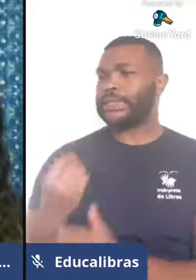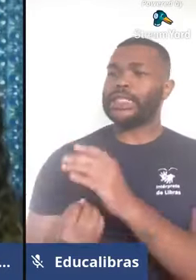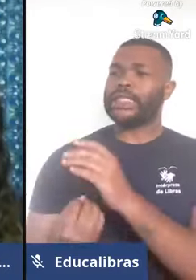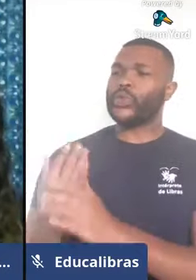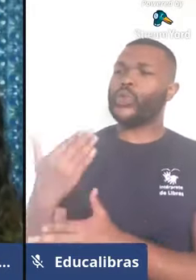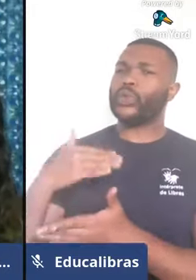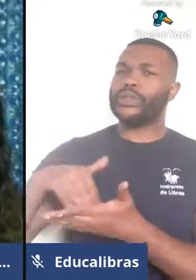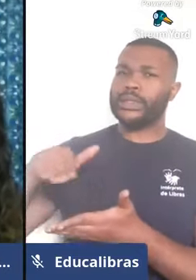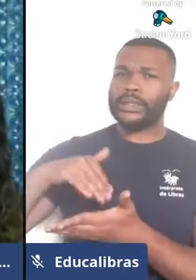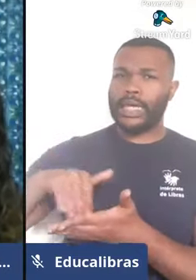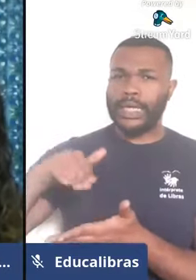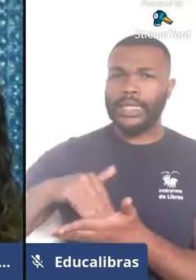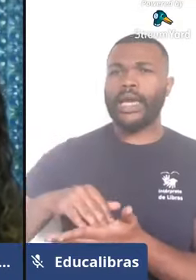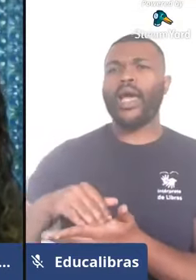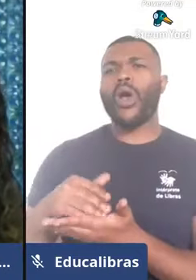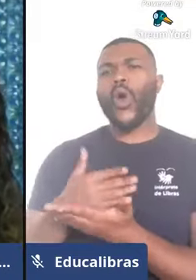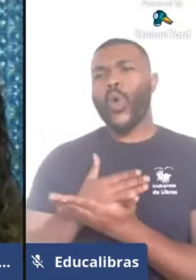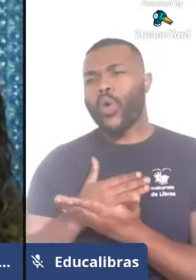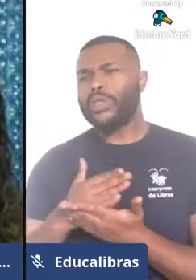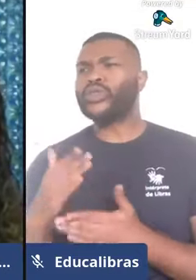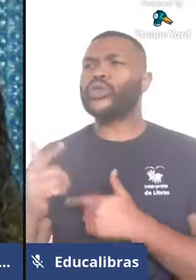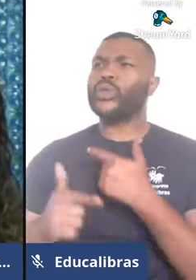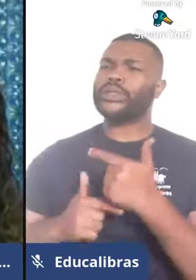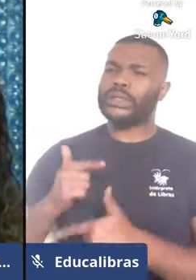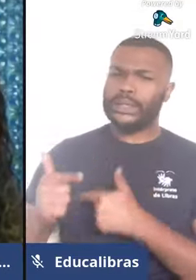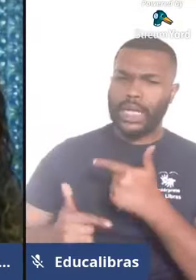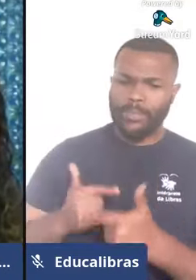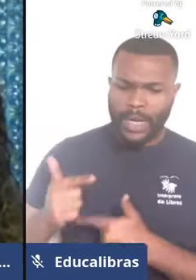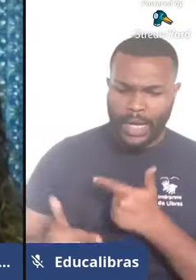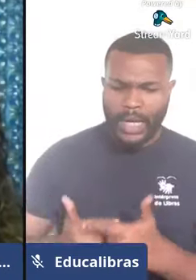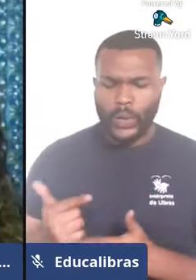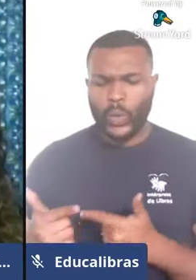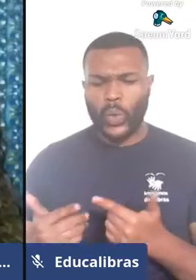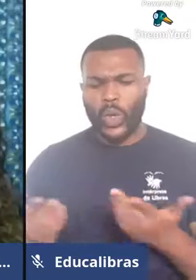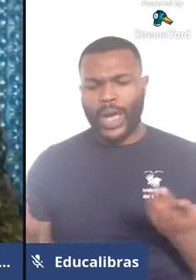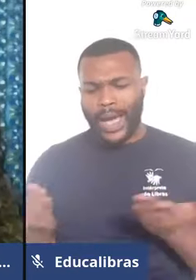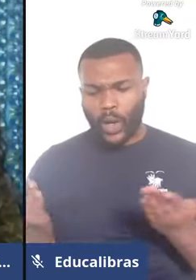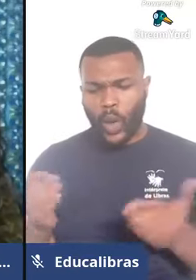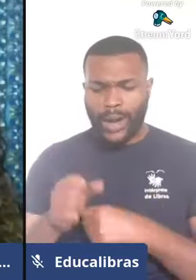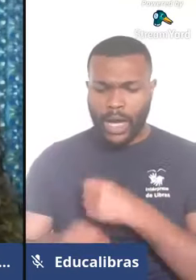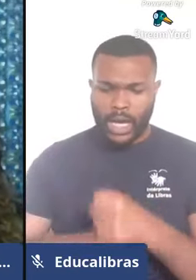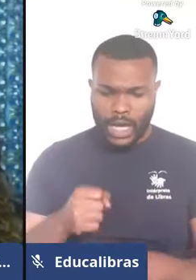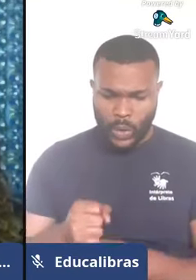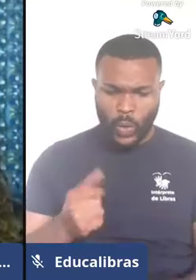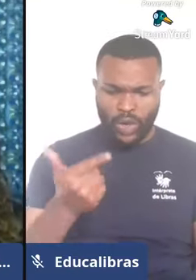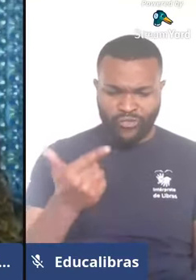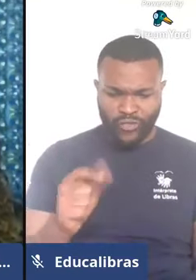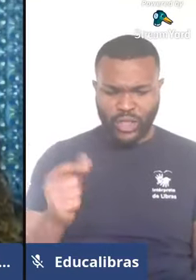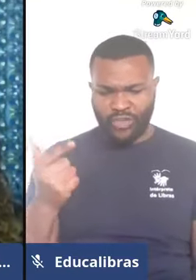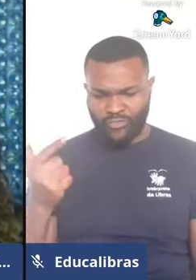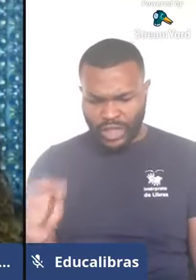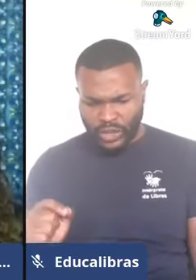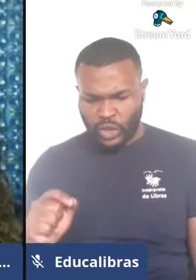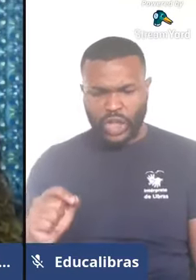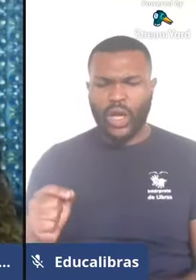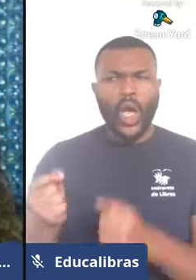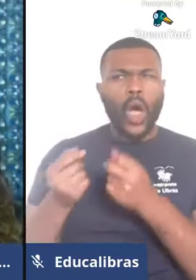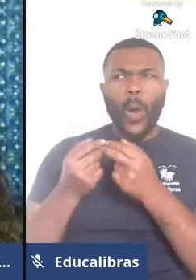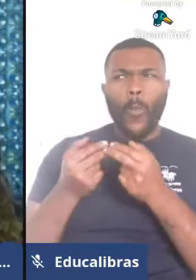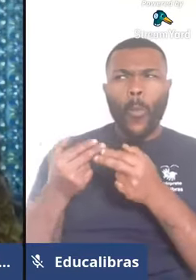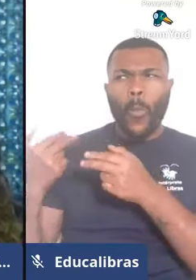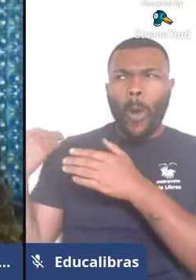quando ela começou a operar, e agora, né, o 2020, mudou muita coisa, não